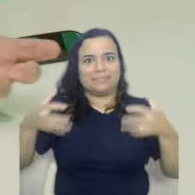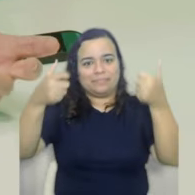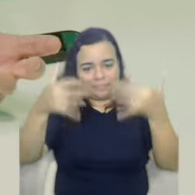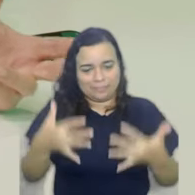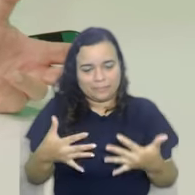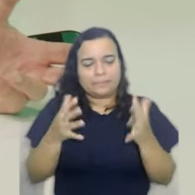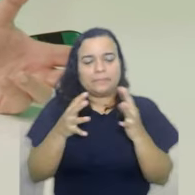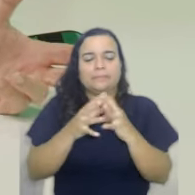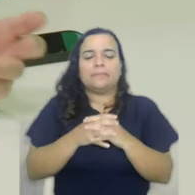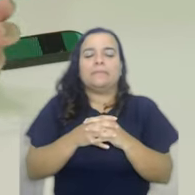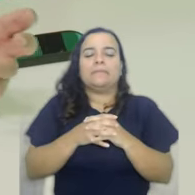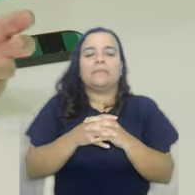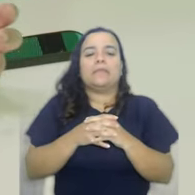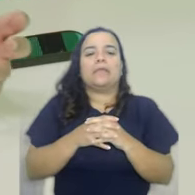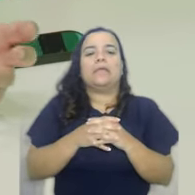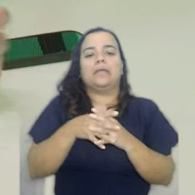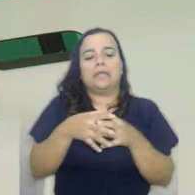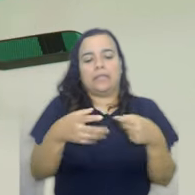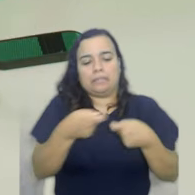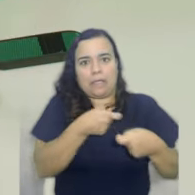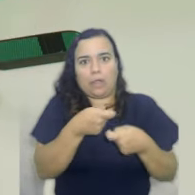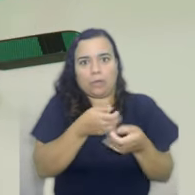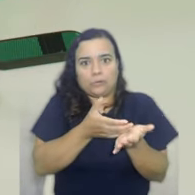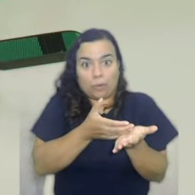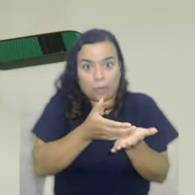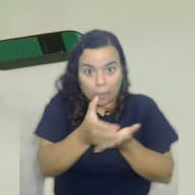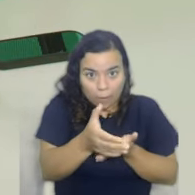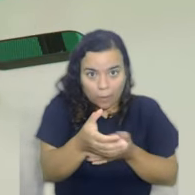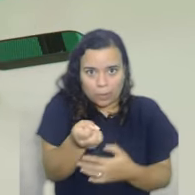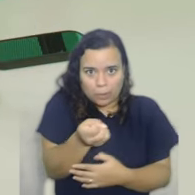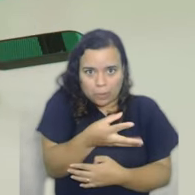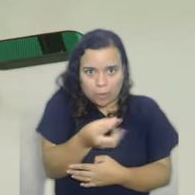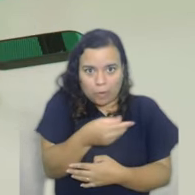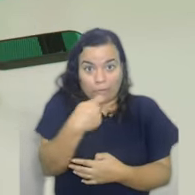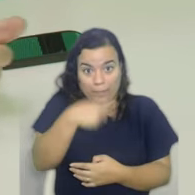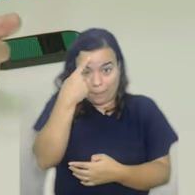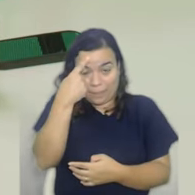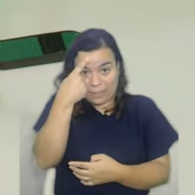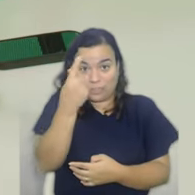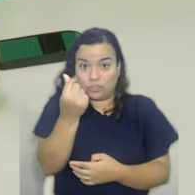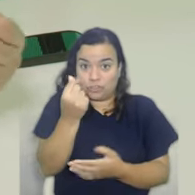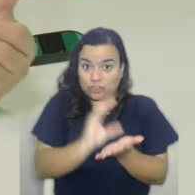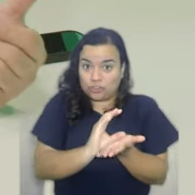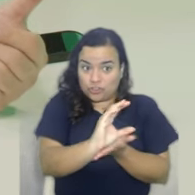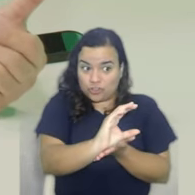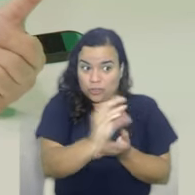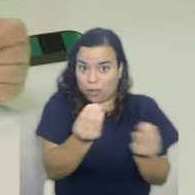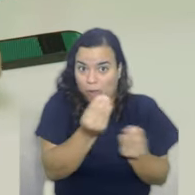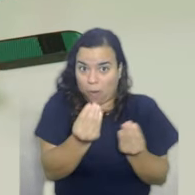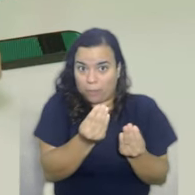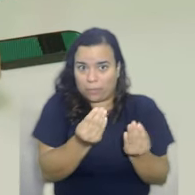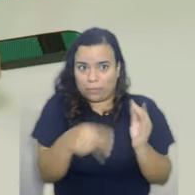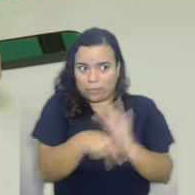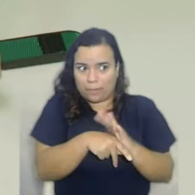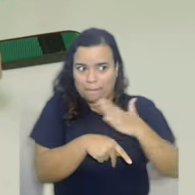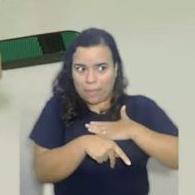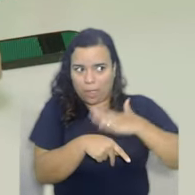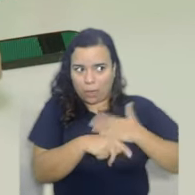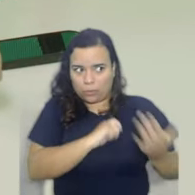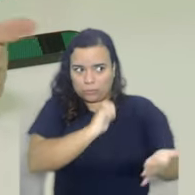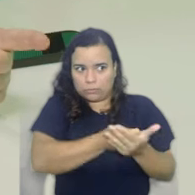você vai começar o negócio né Você vai pensar na receita como é que eu começo com capital próprio